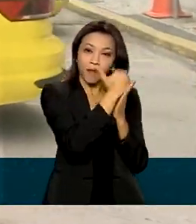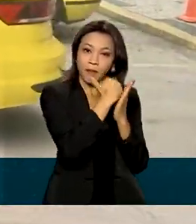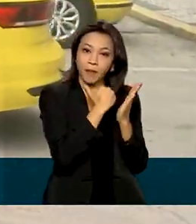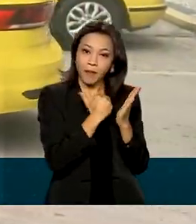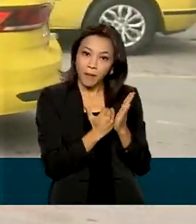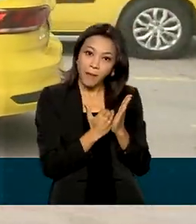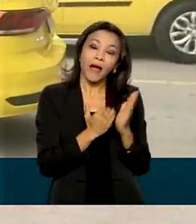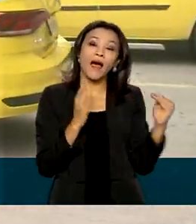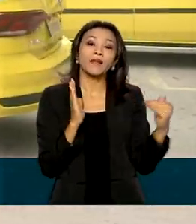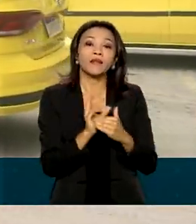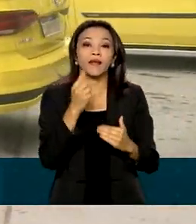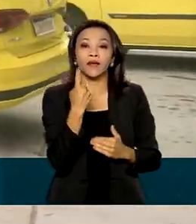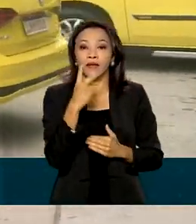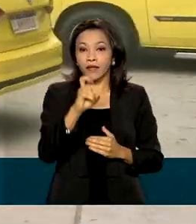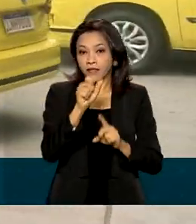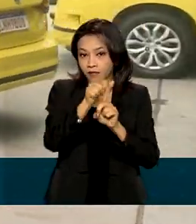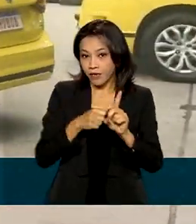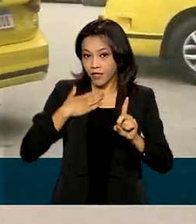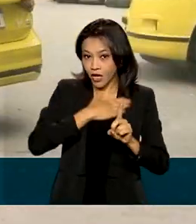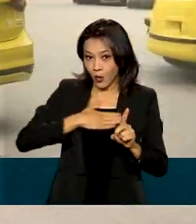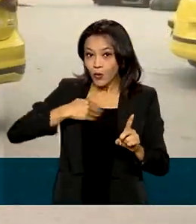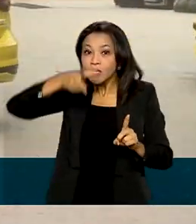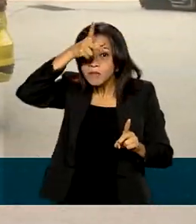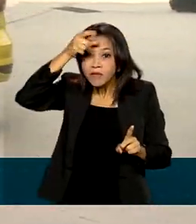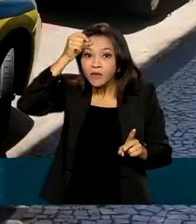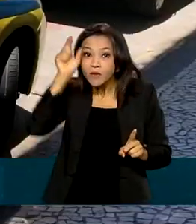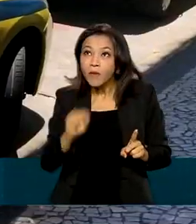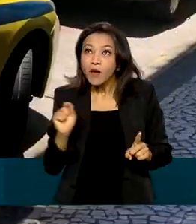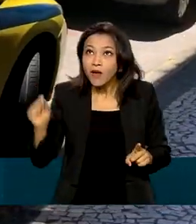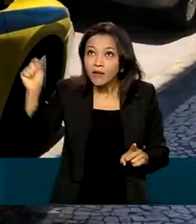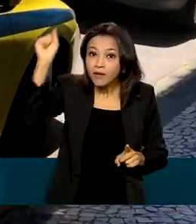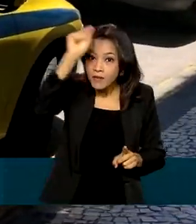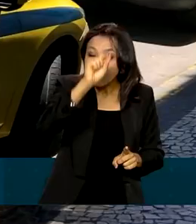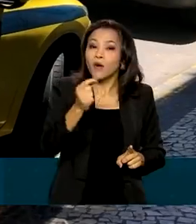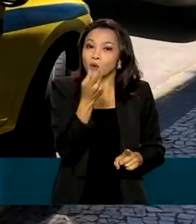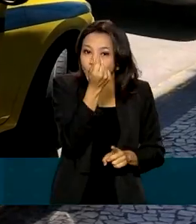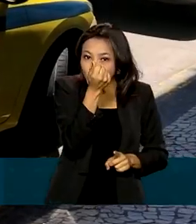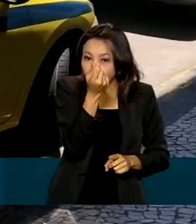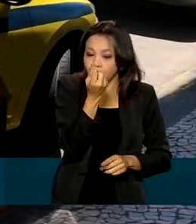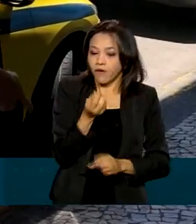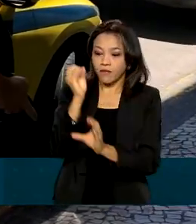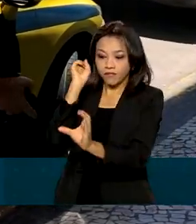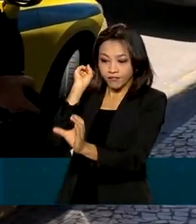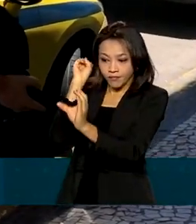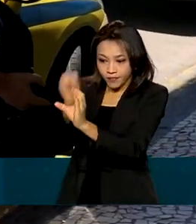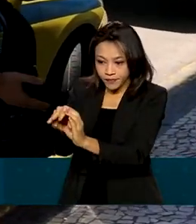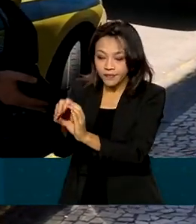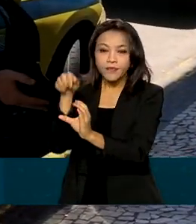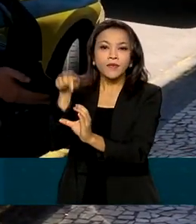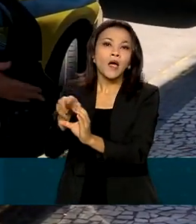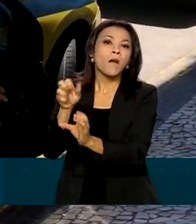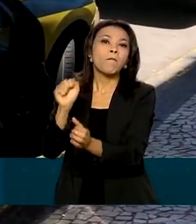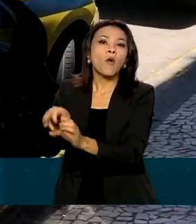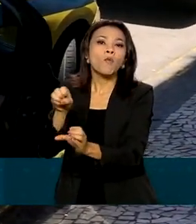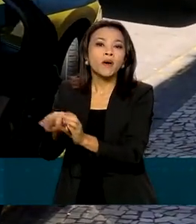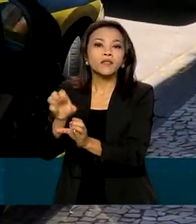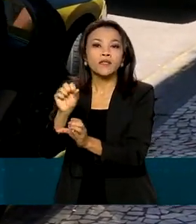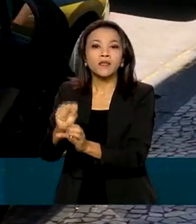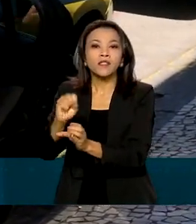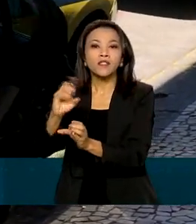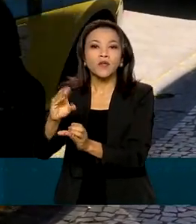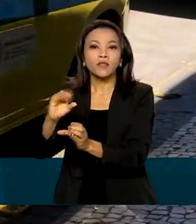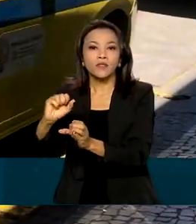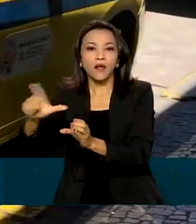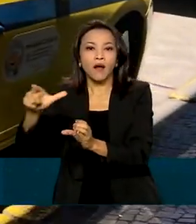prefeituras até 15 de agosto após o prazo Inicial O dinheiro vai ser depositado na poupança social digital e